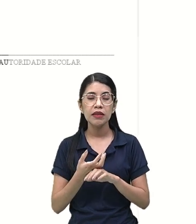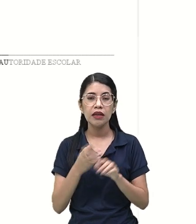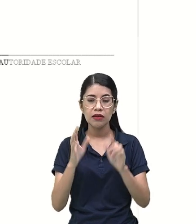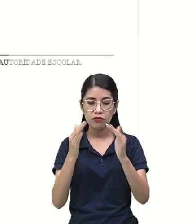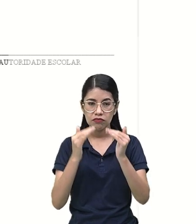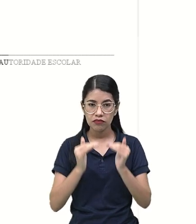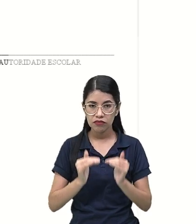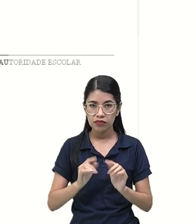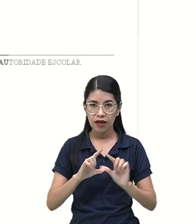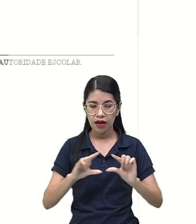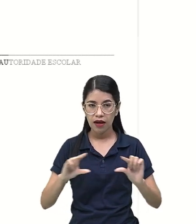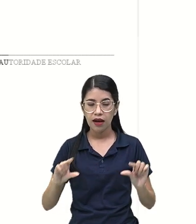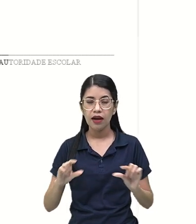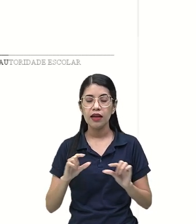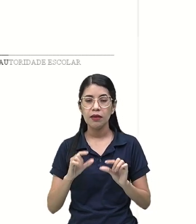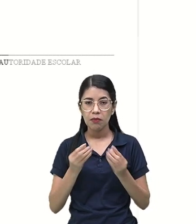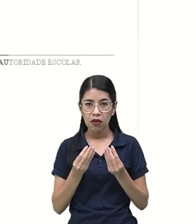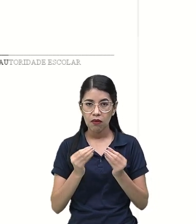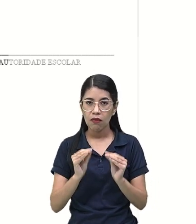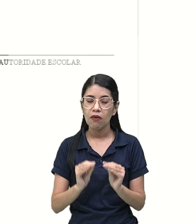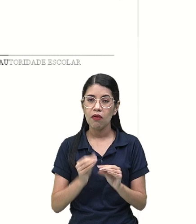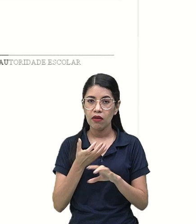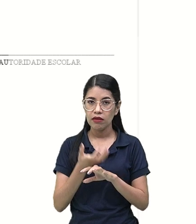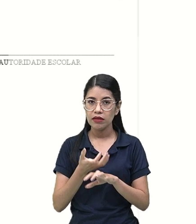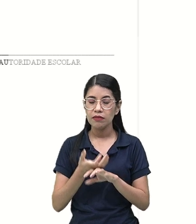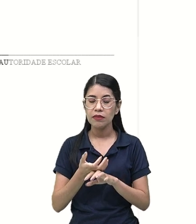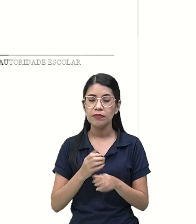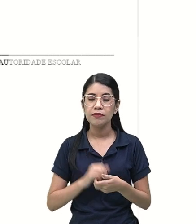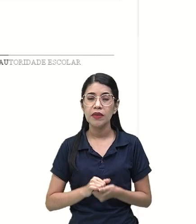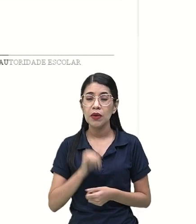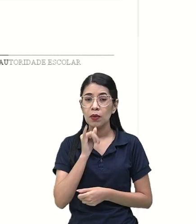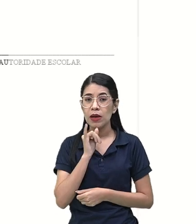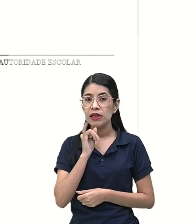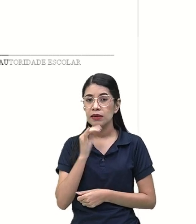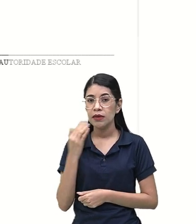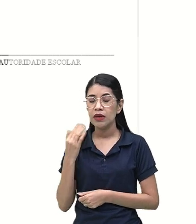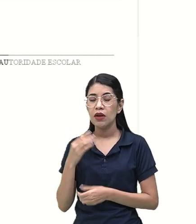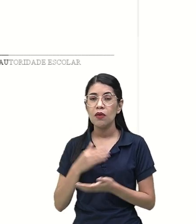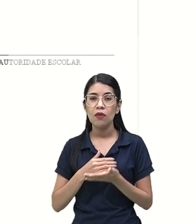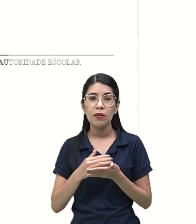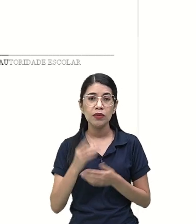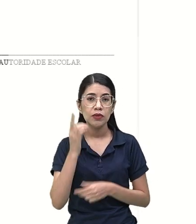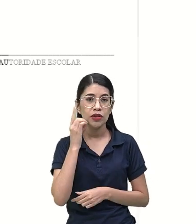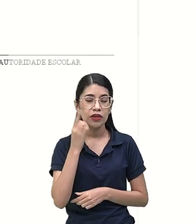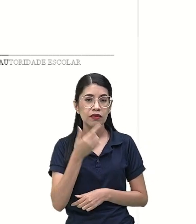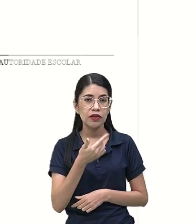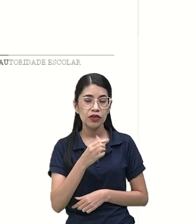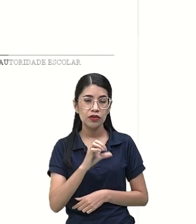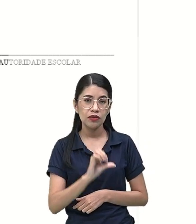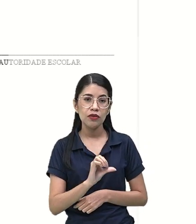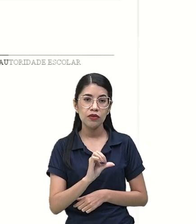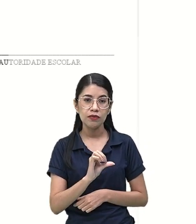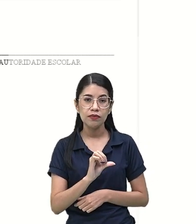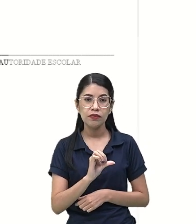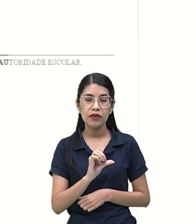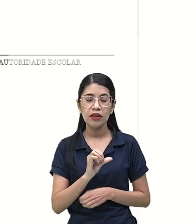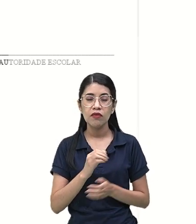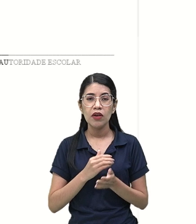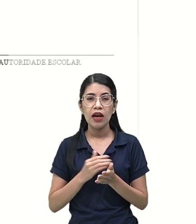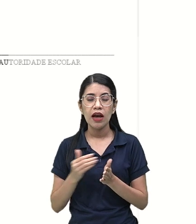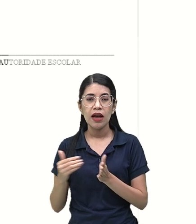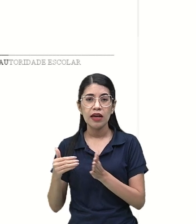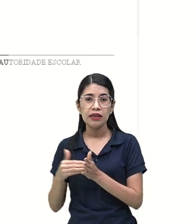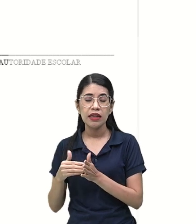aí, gente, olha só, esse componente aqui de língua portuguesa, ele iniciou no dia 29, estão vendo aqui? E foi até o